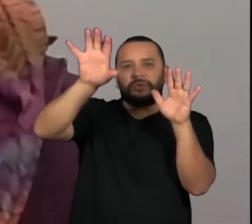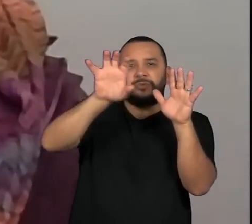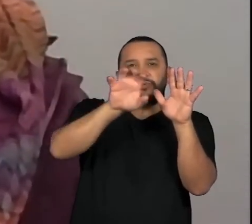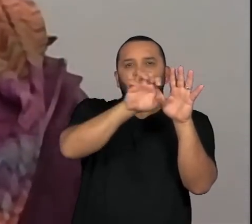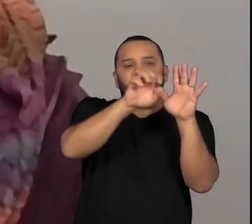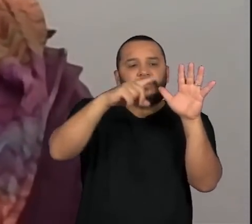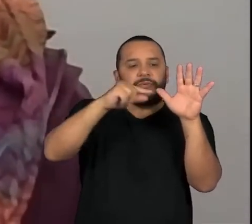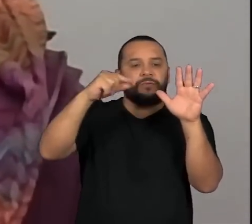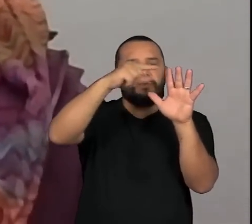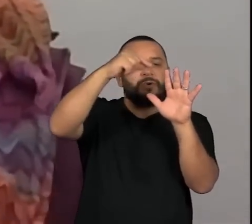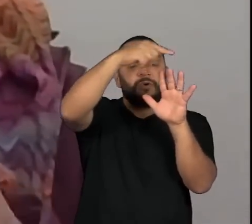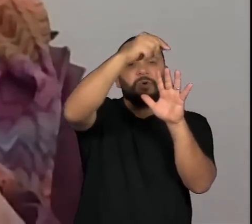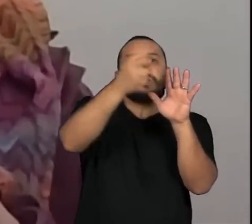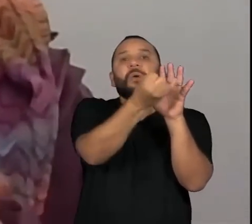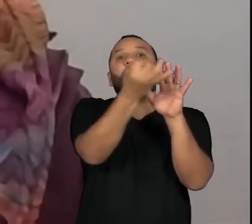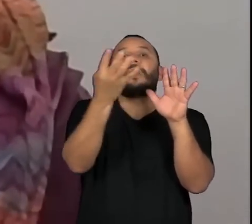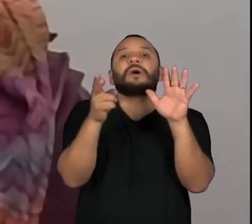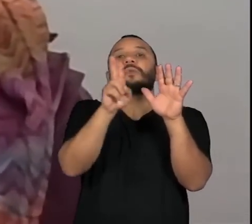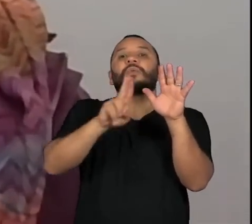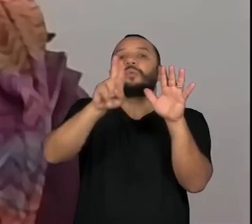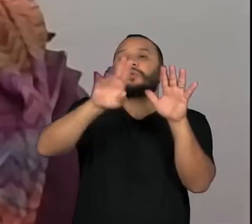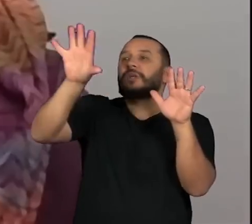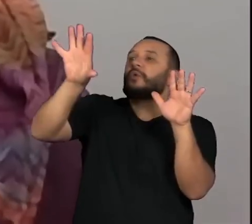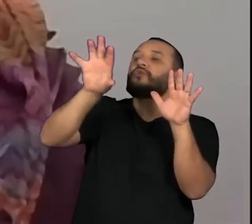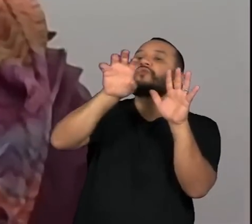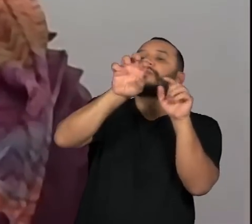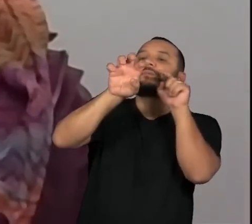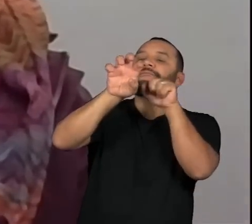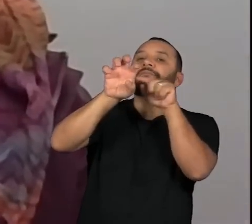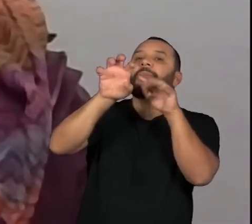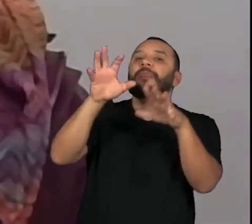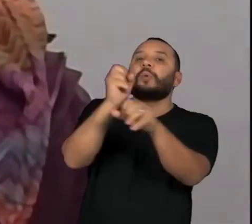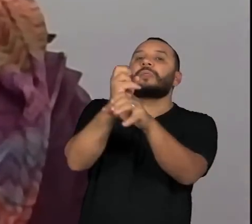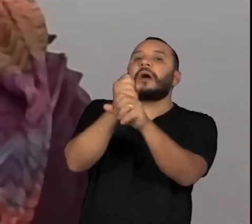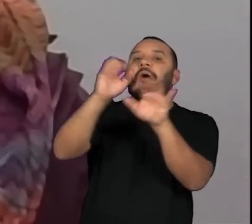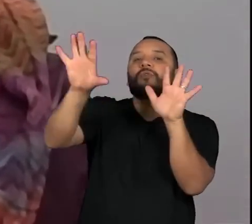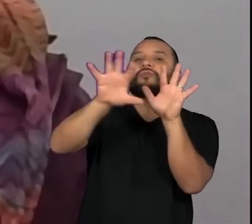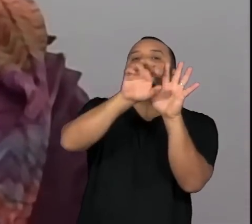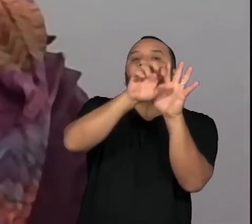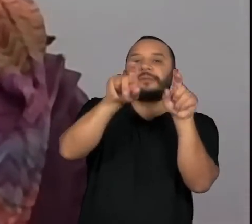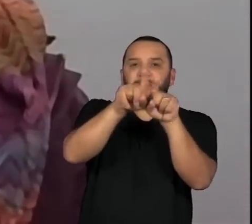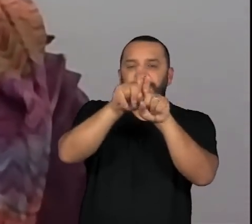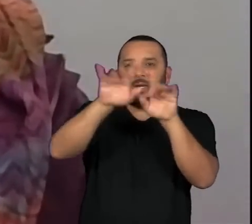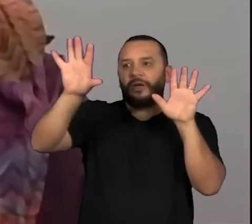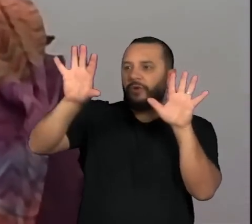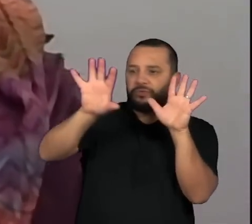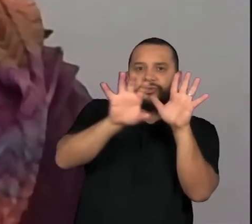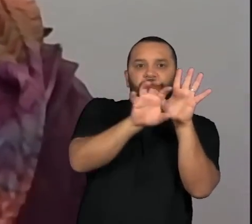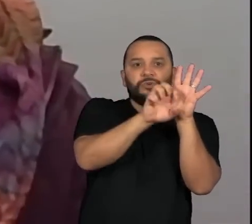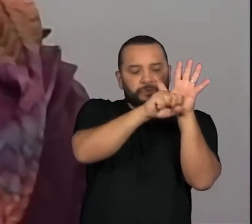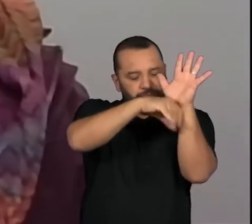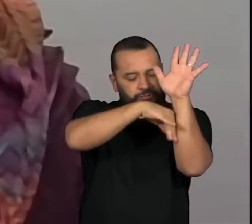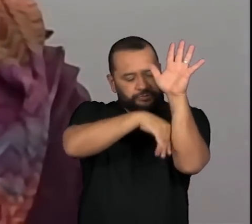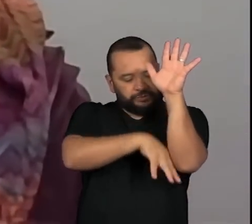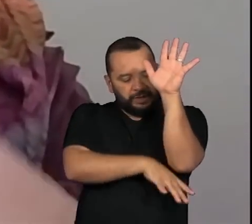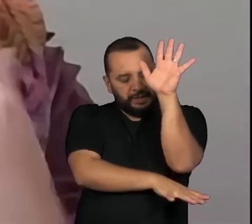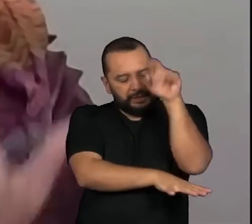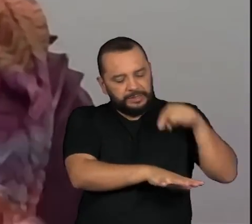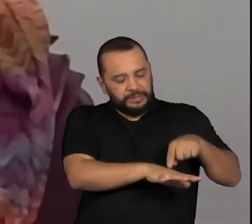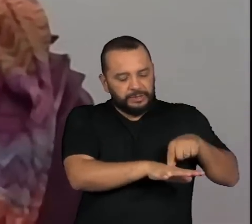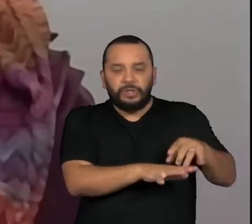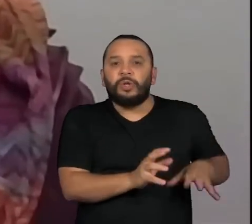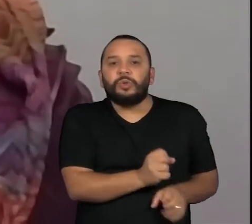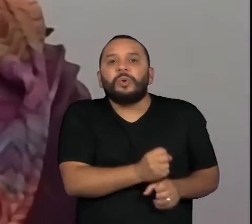para raízes. Isso vai afetar diretamente a forma como ela responde ao ambiente, sobrevive, a forma como ela